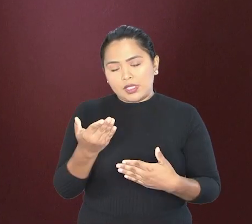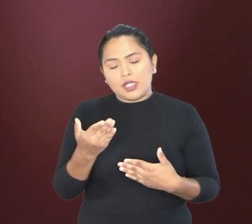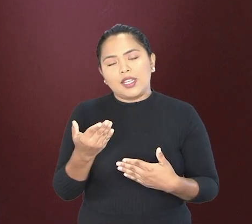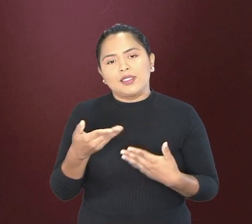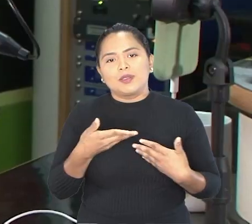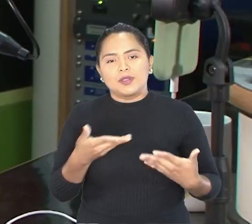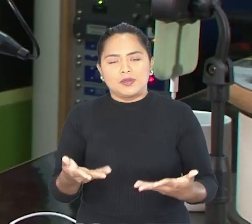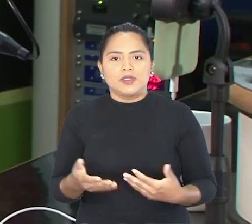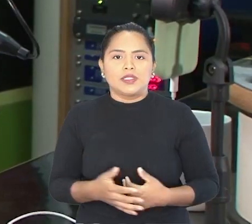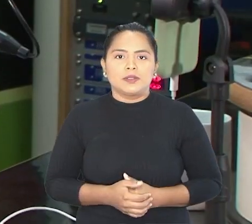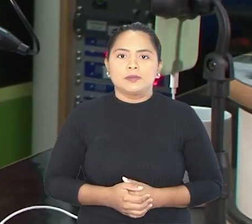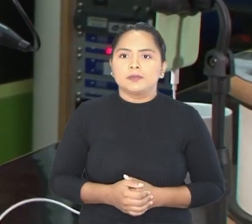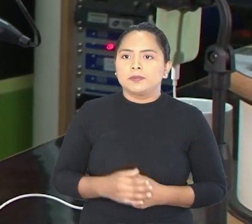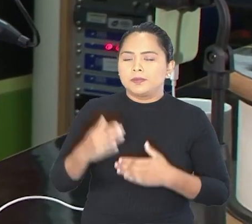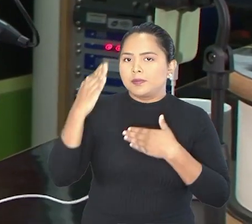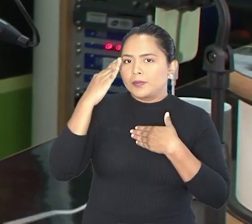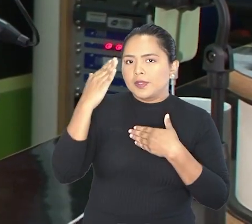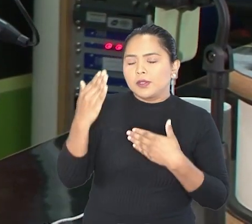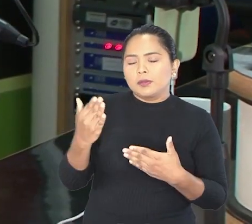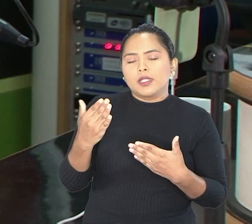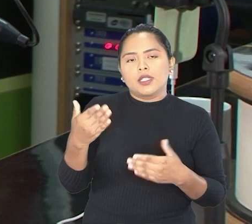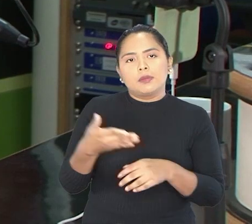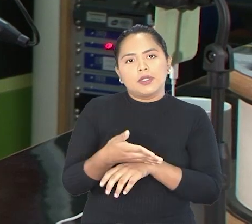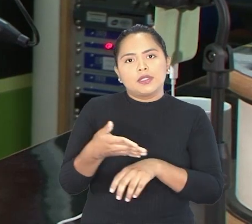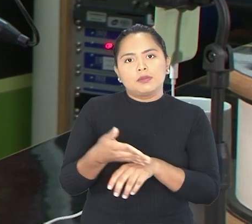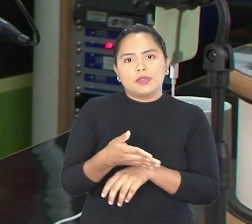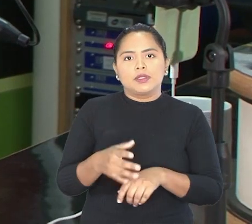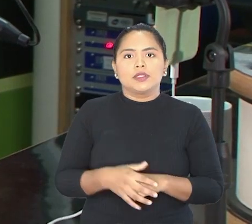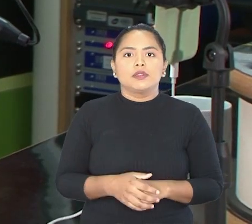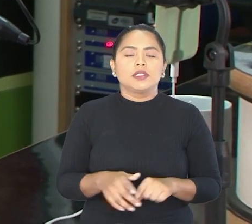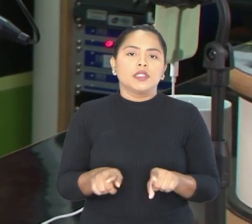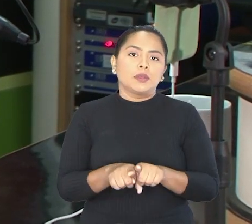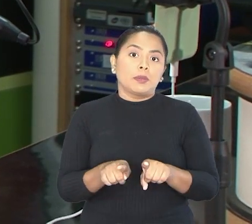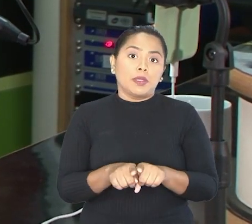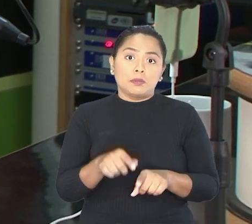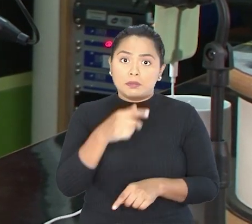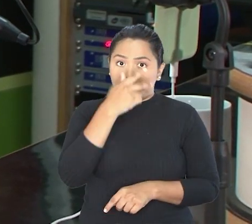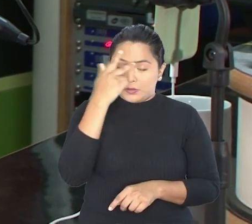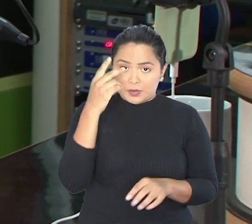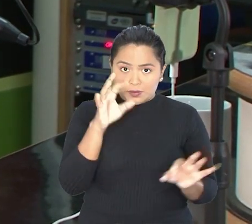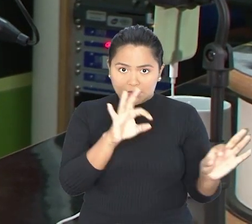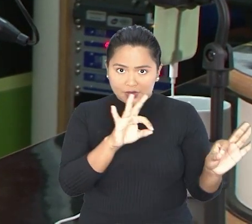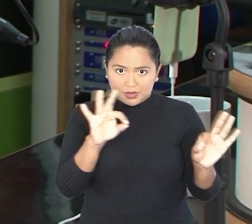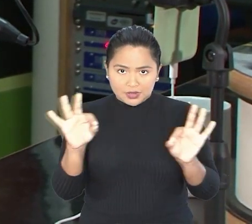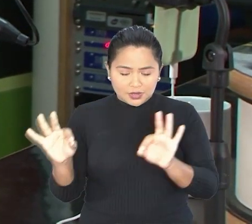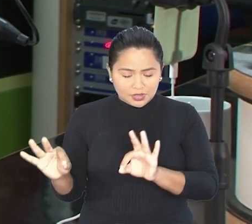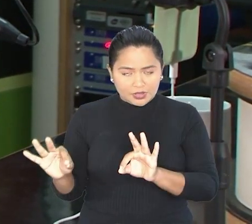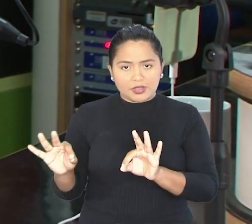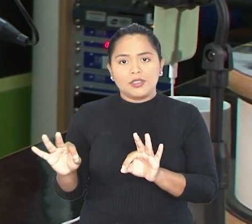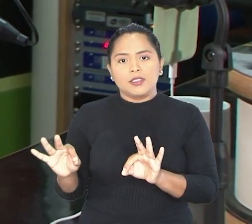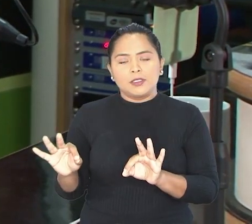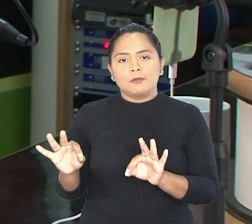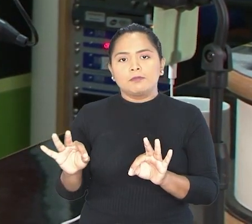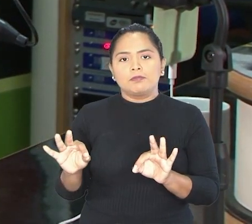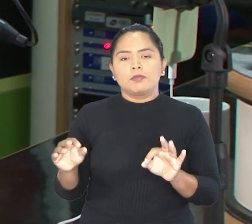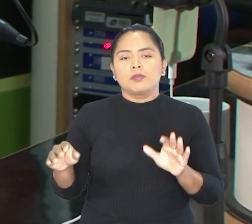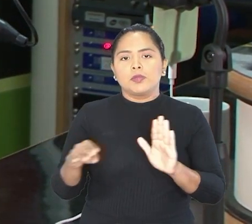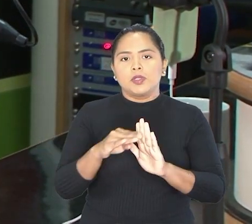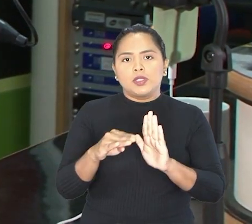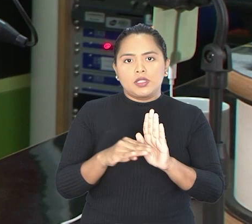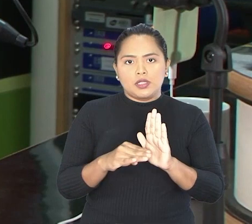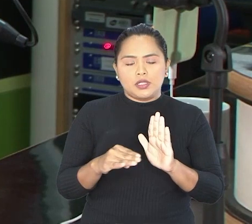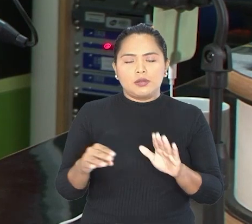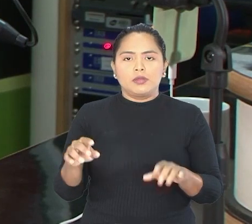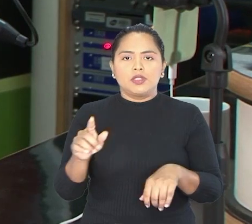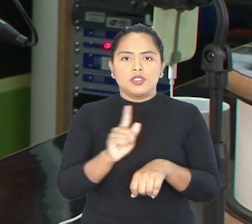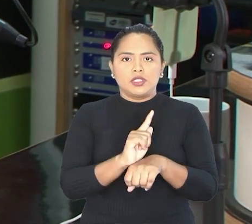pelo convite. Muito obrigada pela sua participação e muito obrigada também a quem nos acompanhou nesta edição de O Assunto é Gestão, tanto na rádio quanto